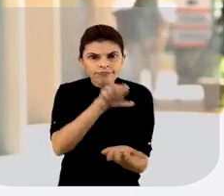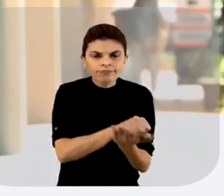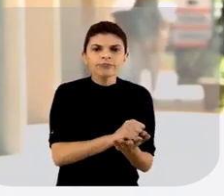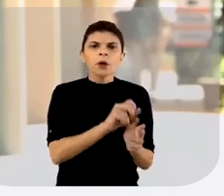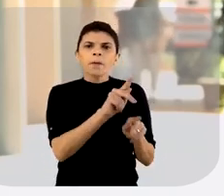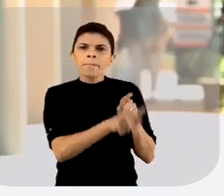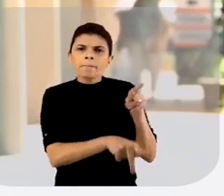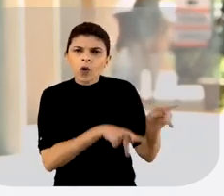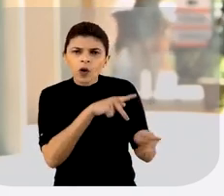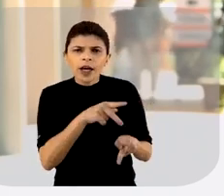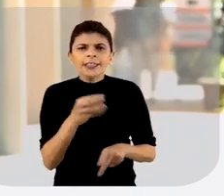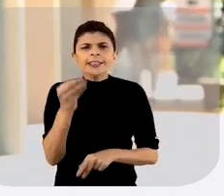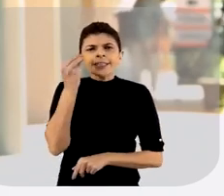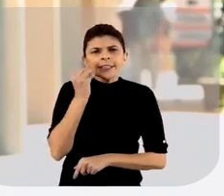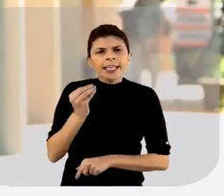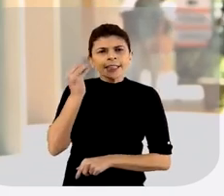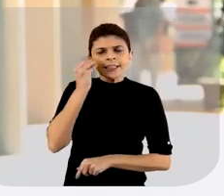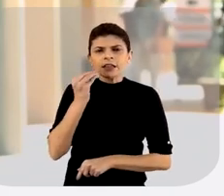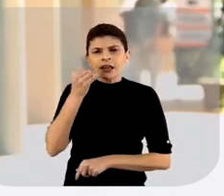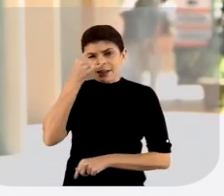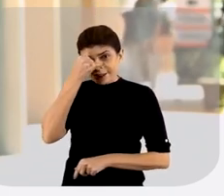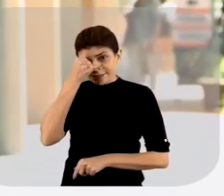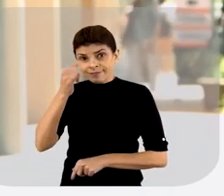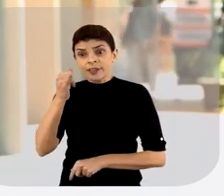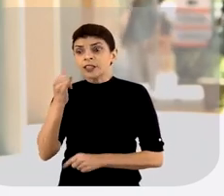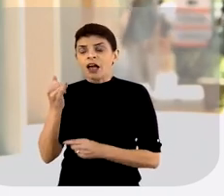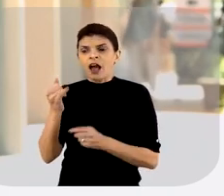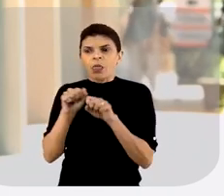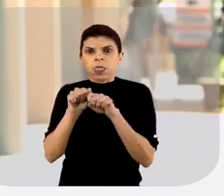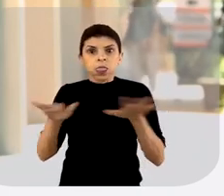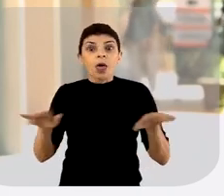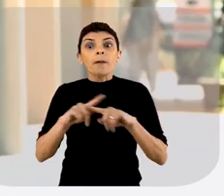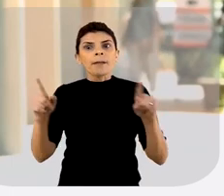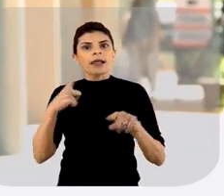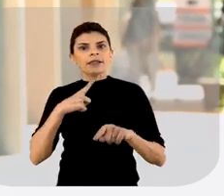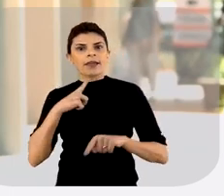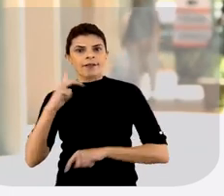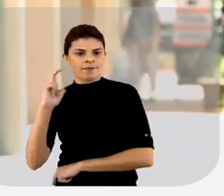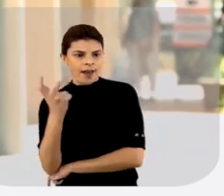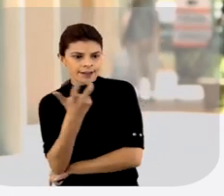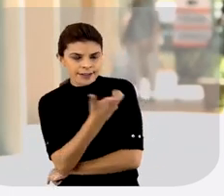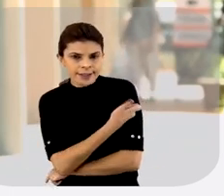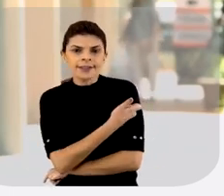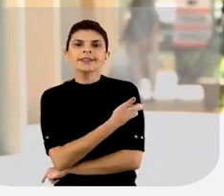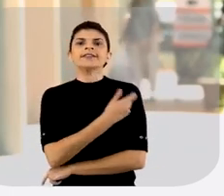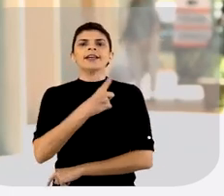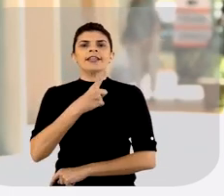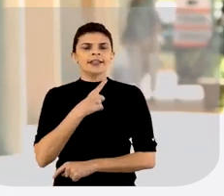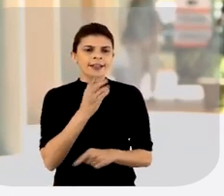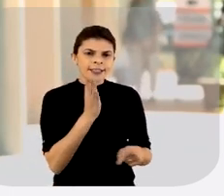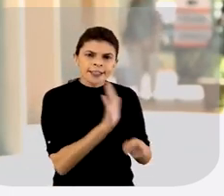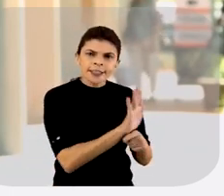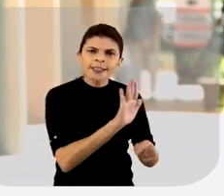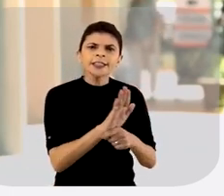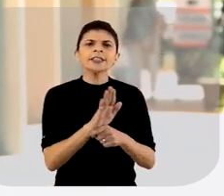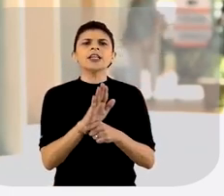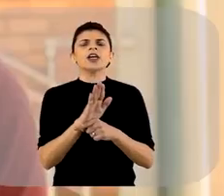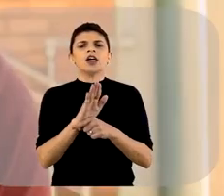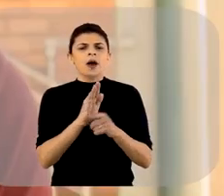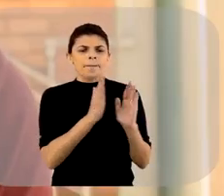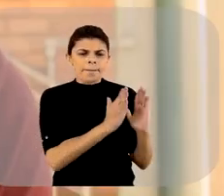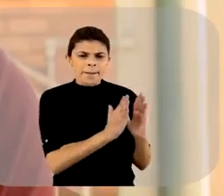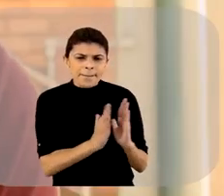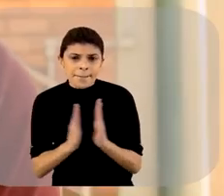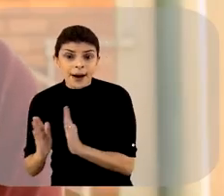população, uma tentativa de se não só vacinar, mas sim garantir uma cobertura adequada, vacinar, um esquema completo.